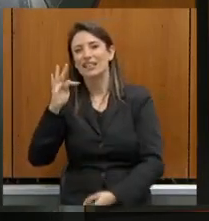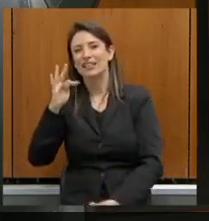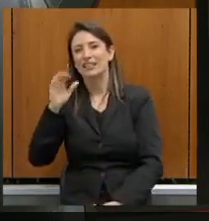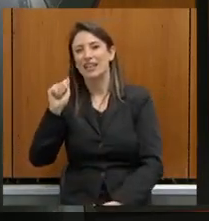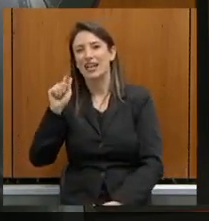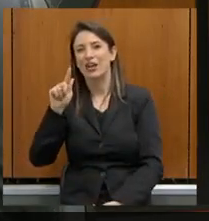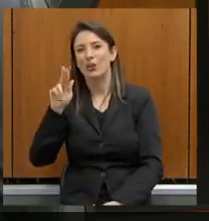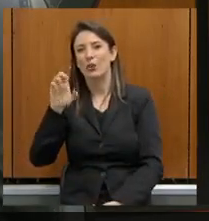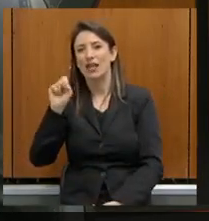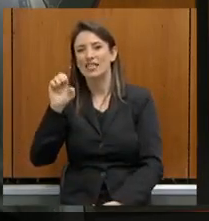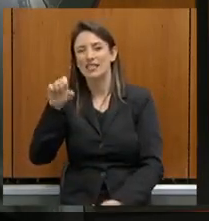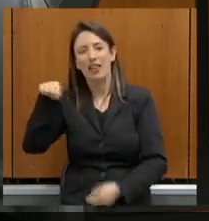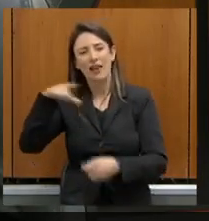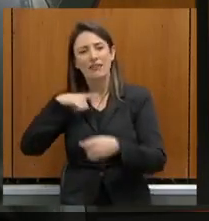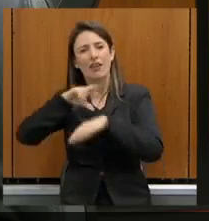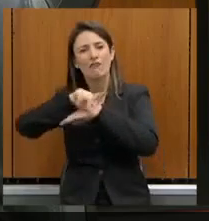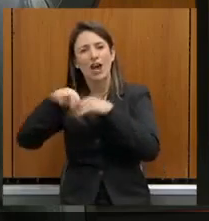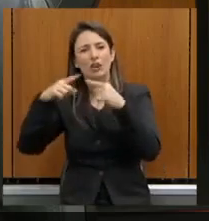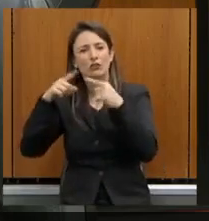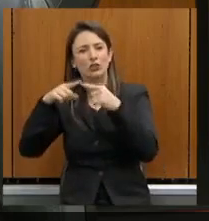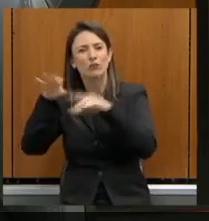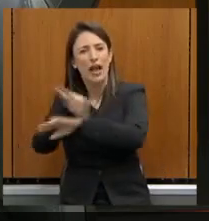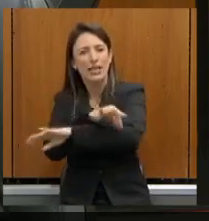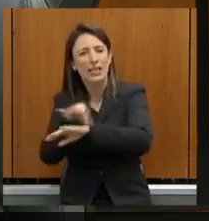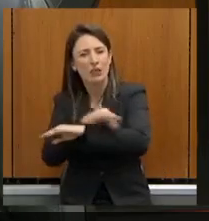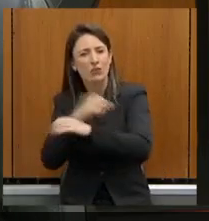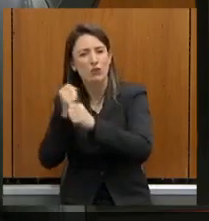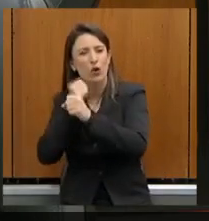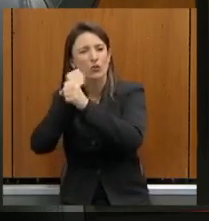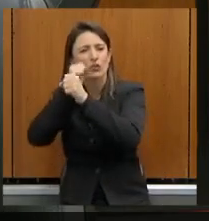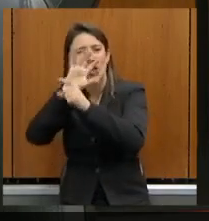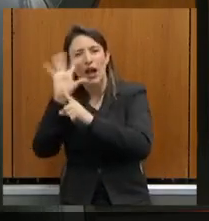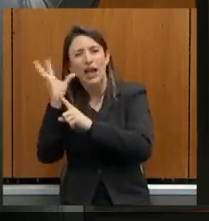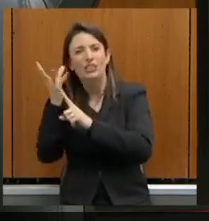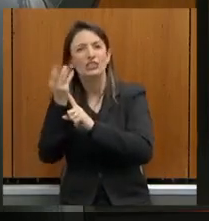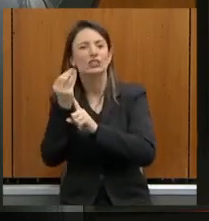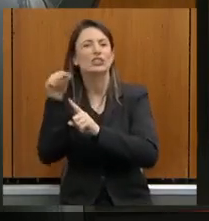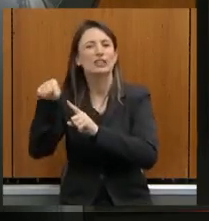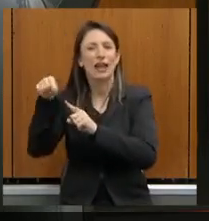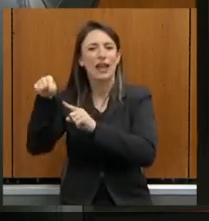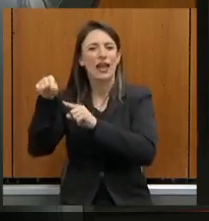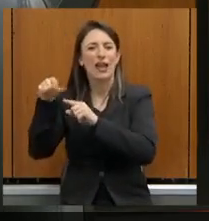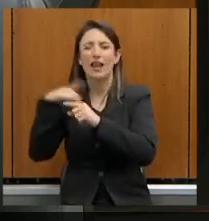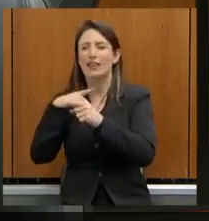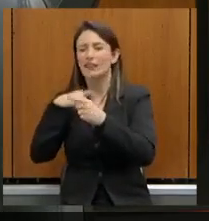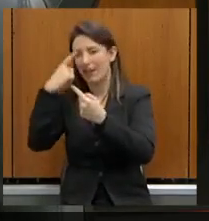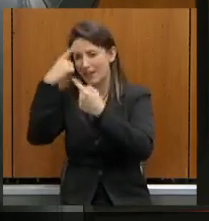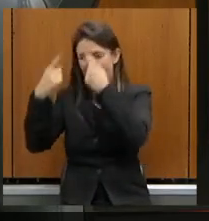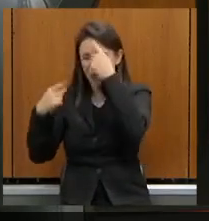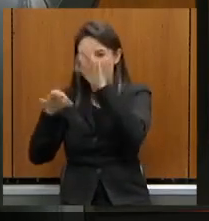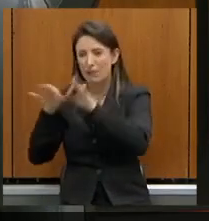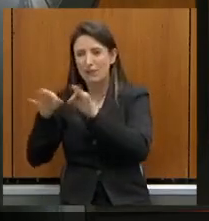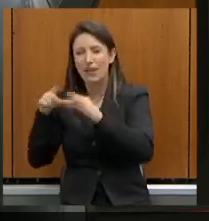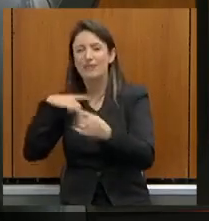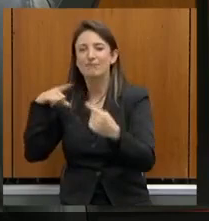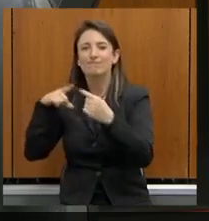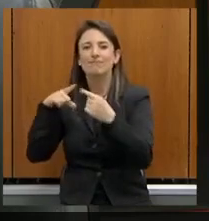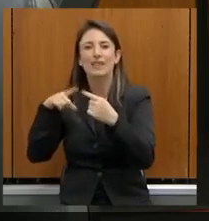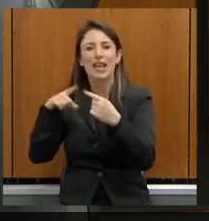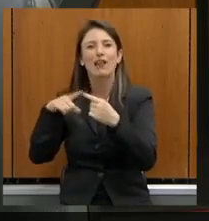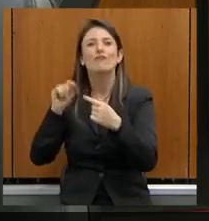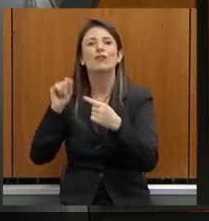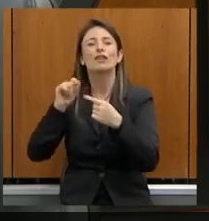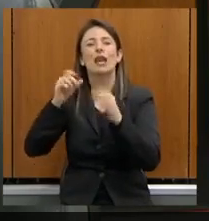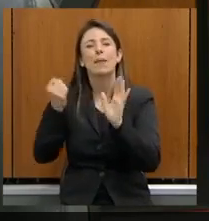obra artística e arquitetônica, na cultura, todo o pensamento no que se refere realmente ao patrimônio histórico modernista